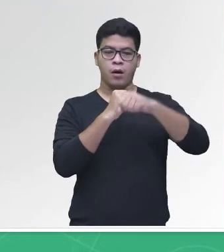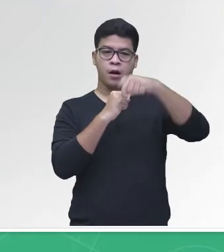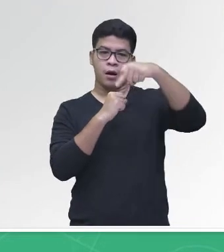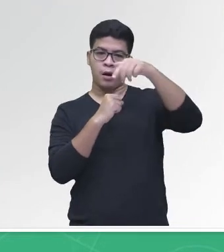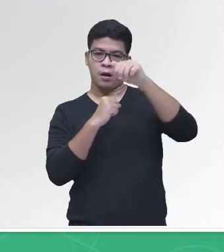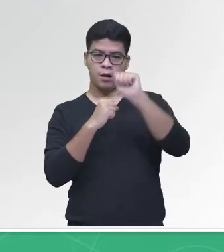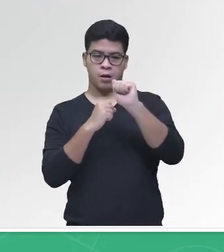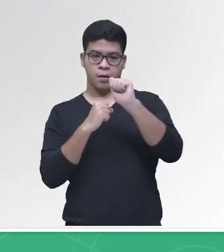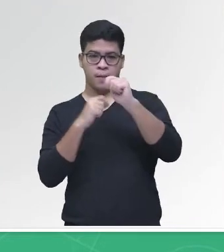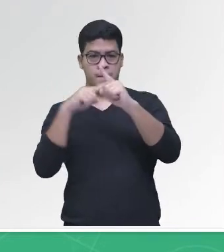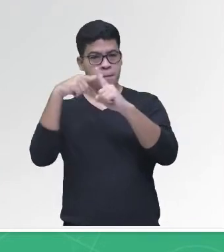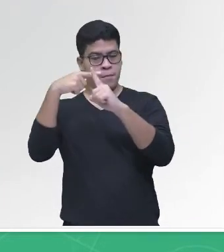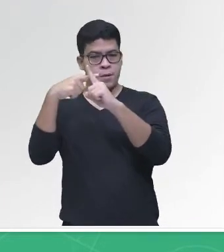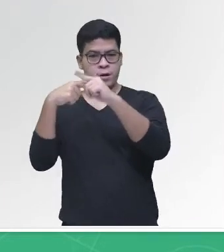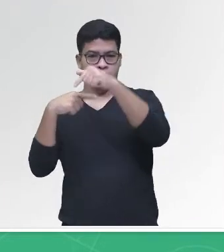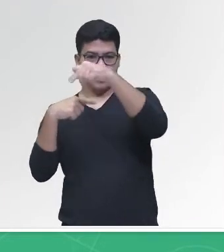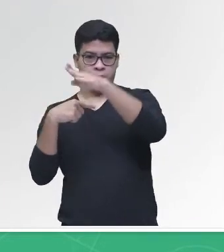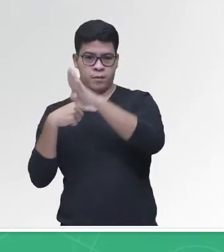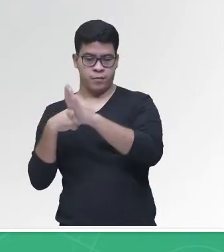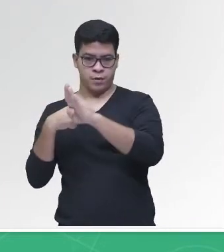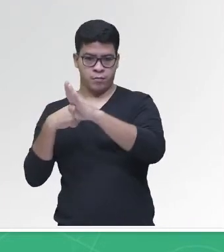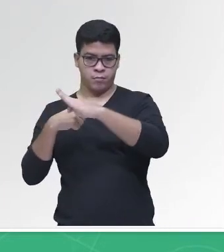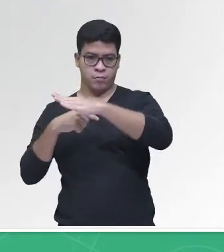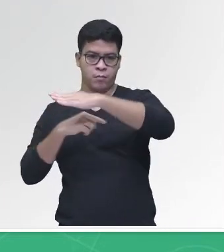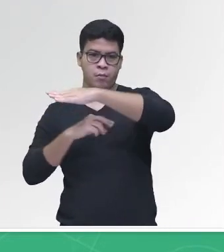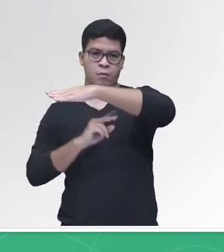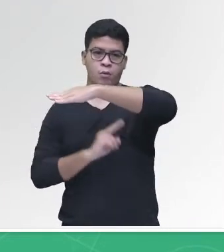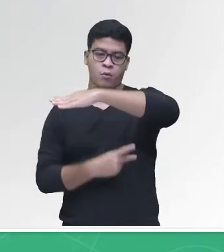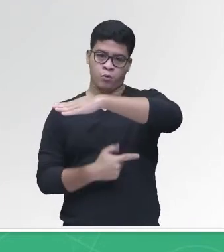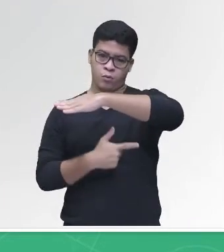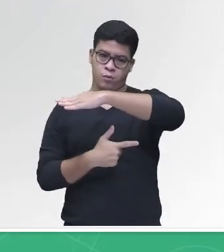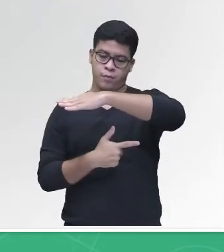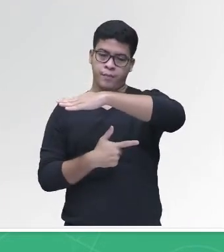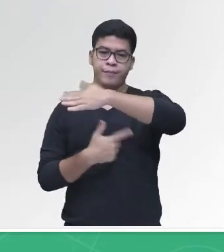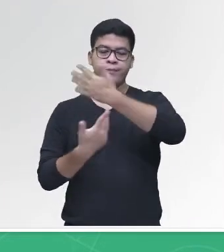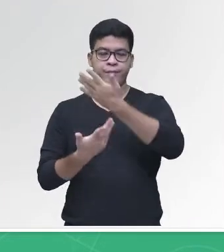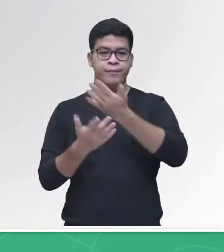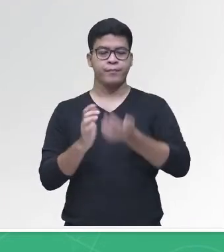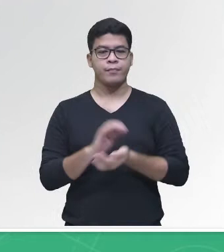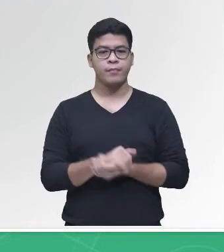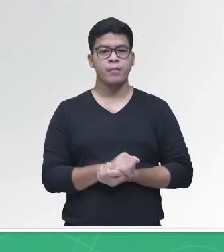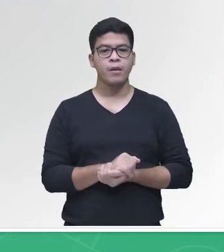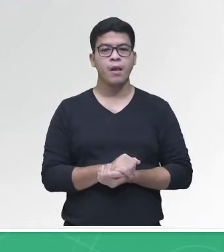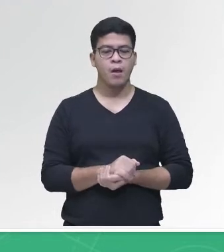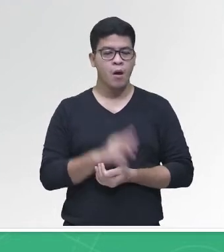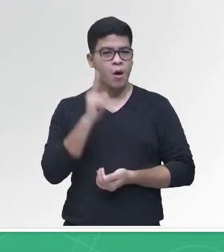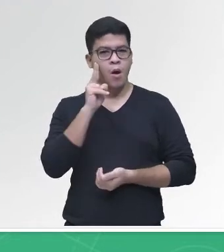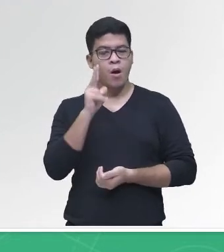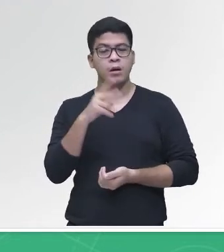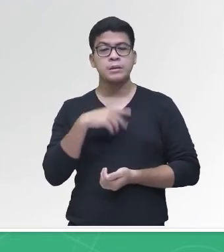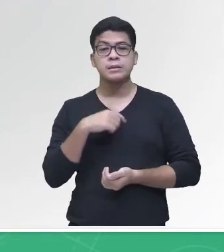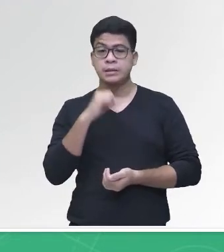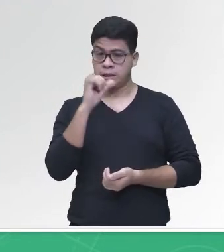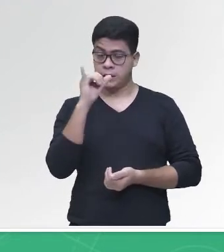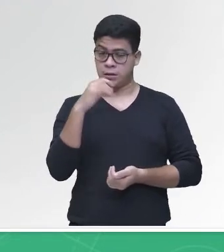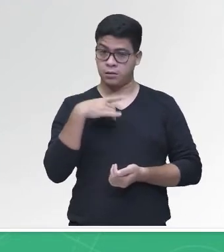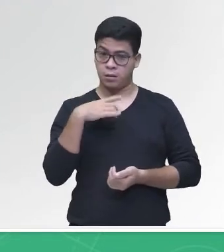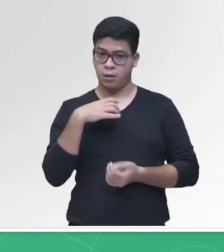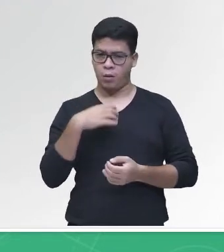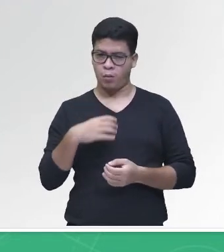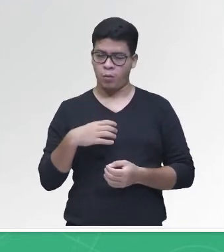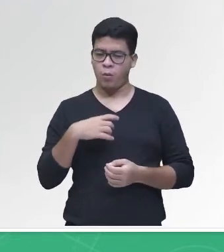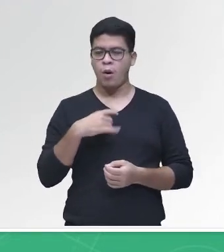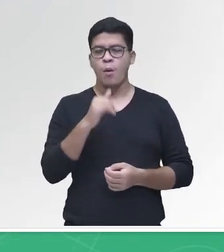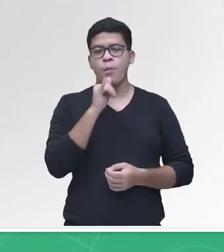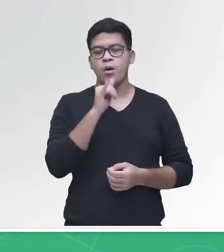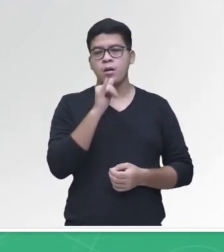por 2. Ou seja, eu tenho 2 corpos que possuem o mesmo tamanho e a mesma forma geométrica.